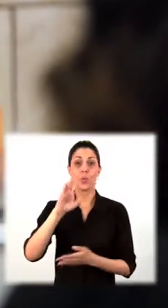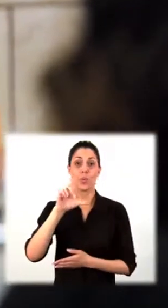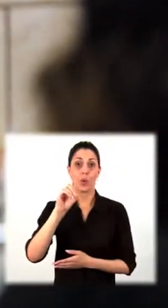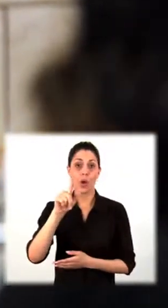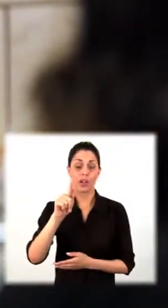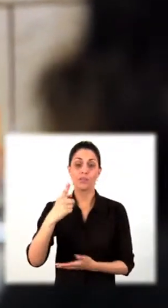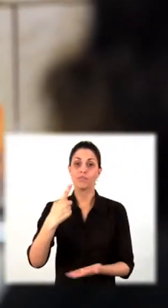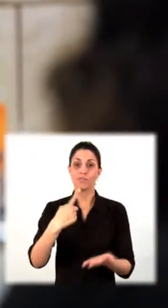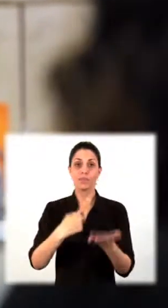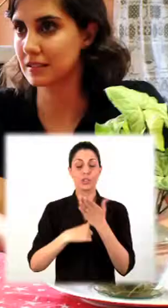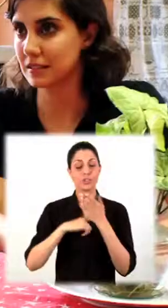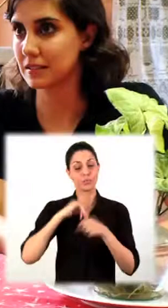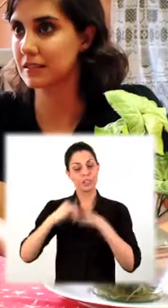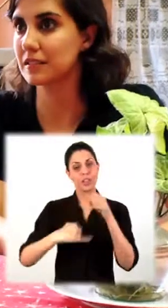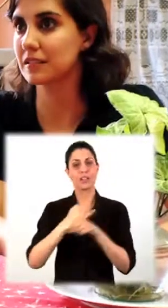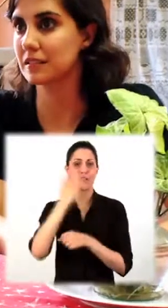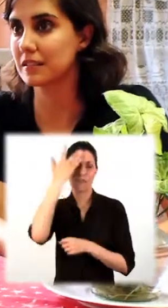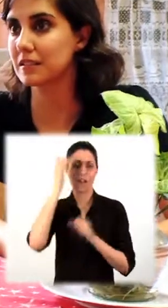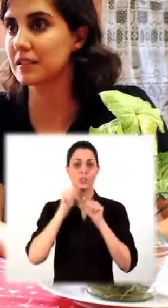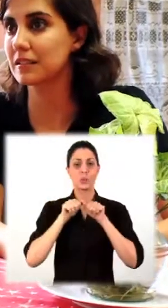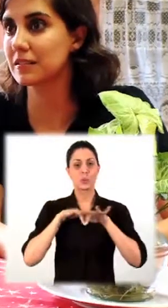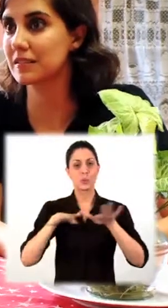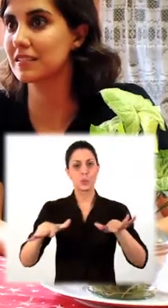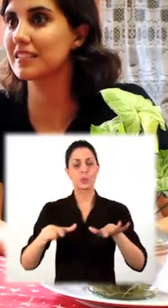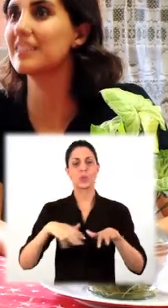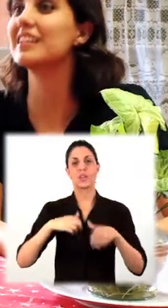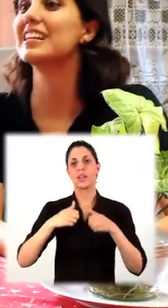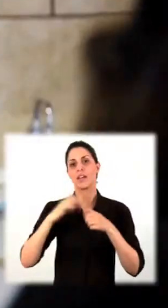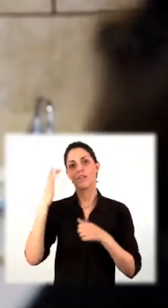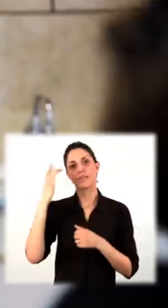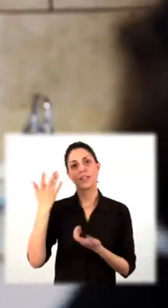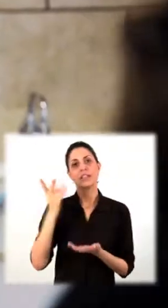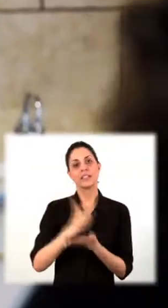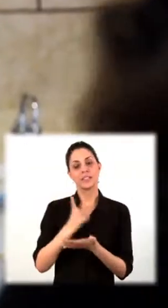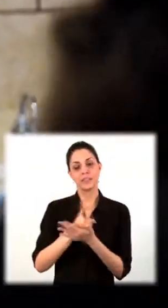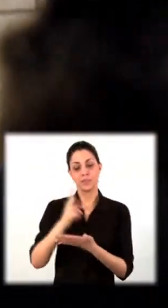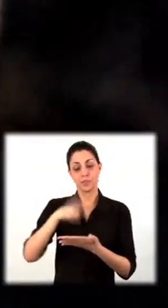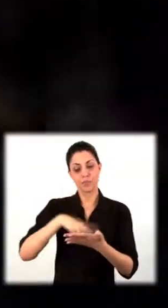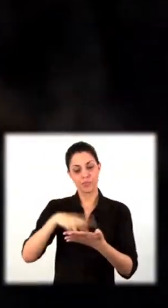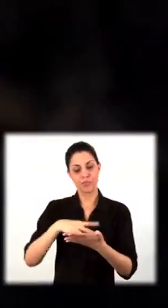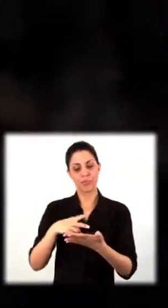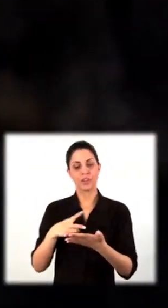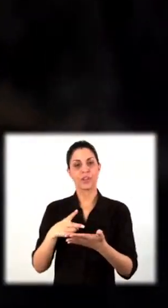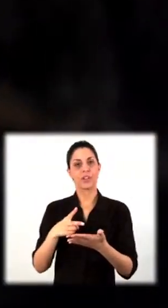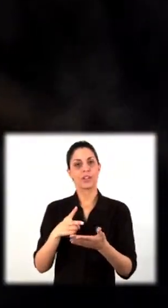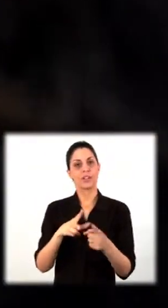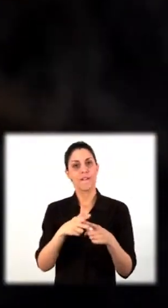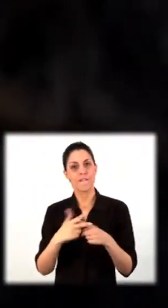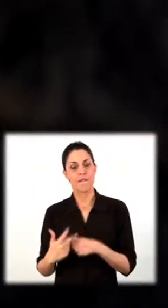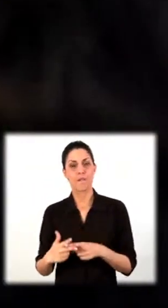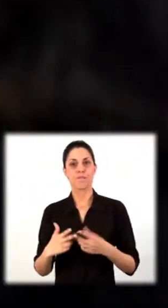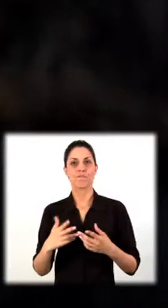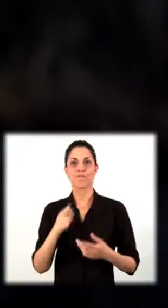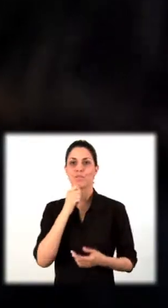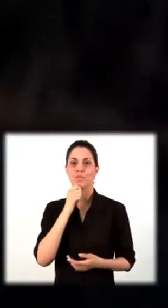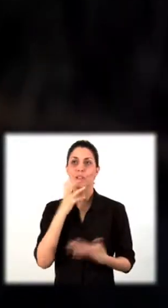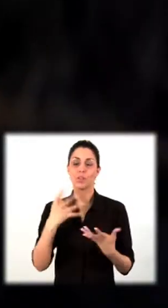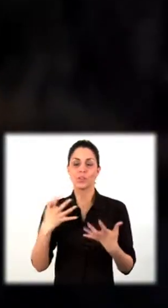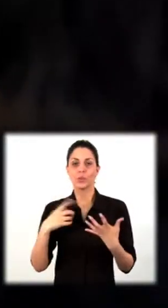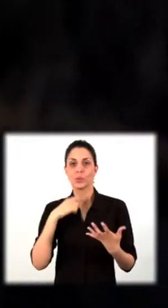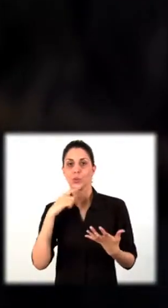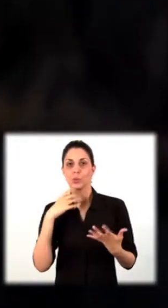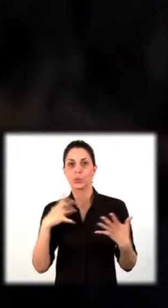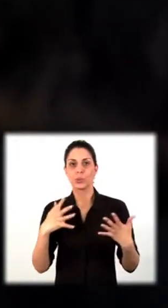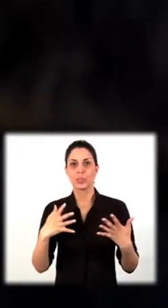periodicidade. É, isso que eu te perguntar e também. Muita revisão antes de colocar ali, sabe? É verdade. Então isso começou a gerar uma certa insegurança, então